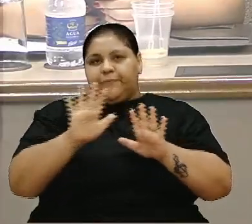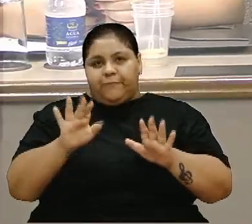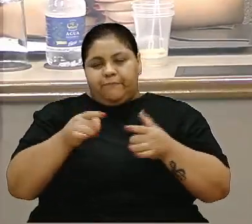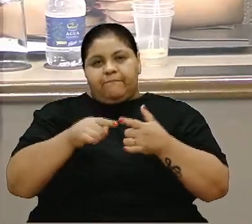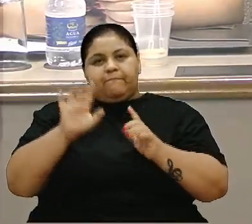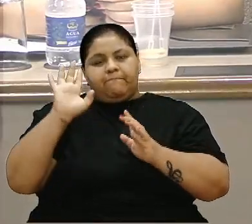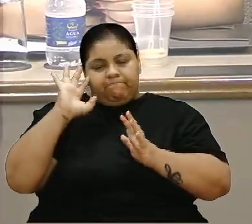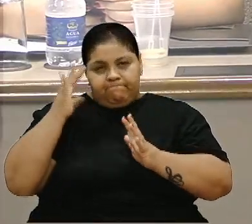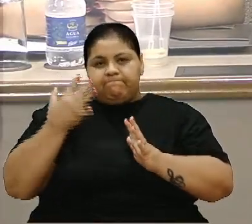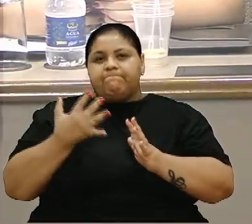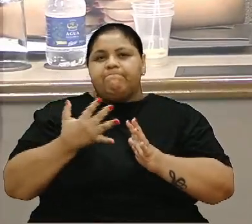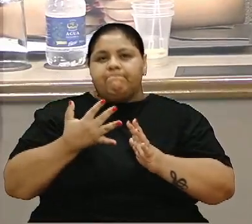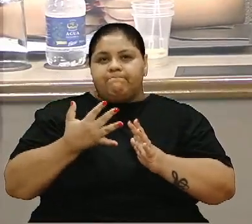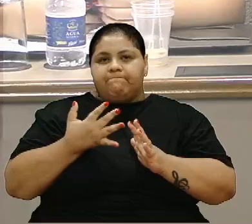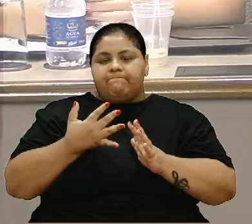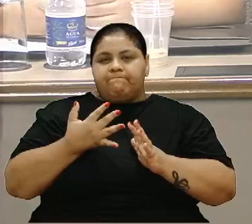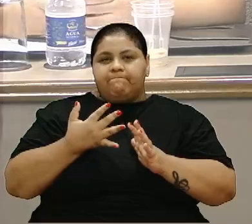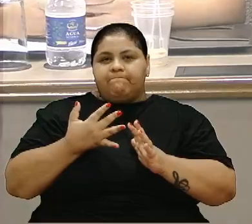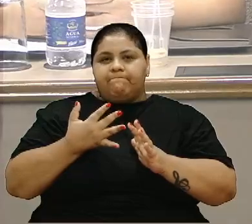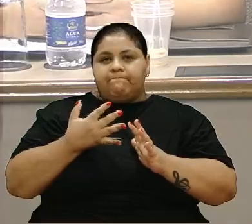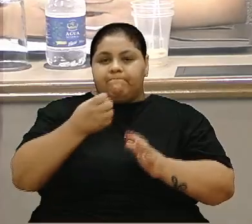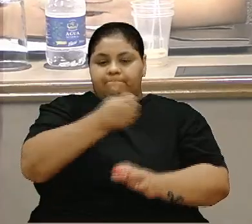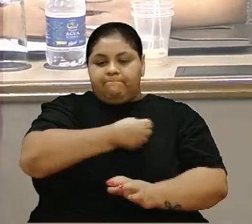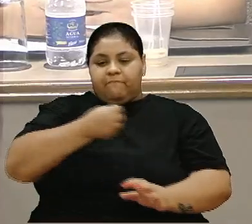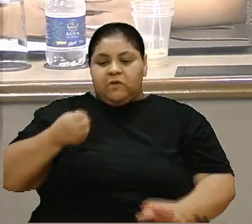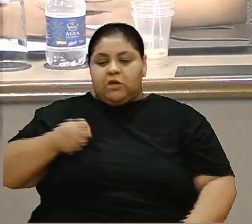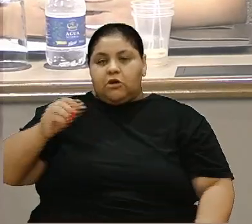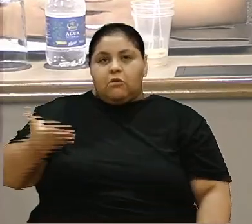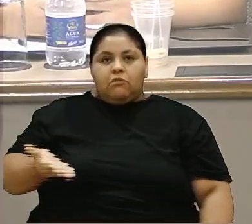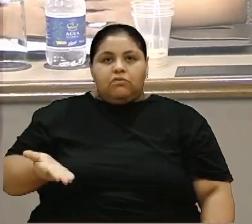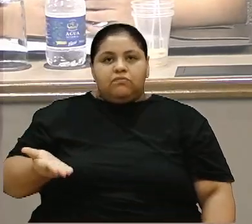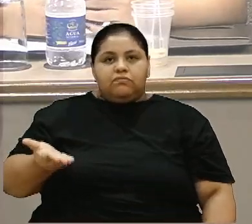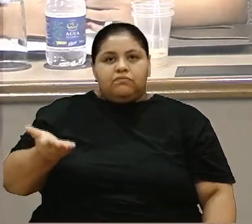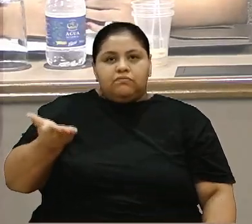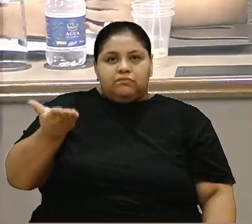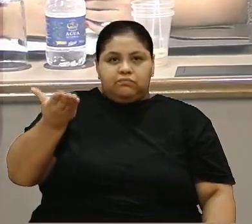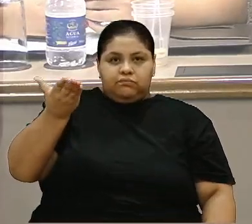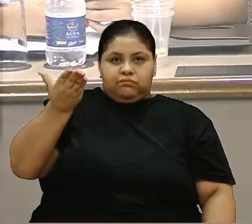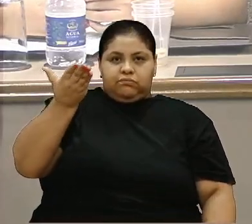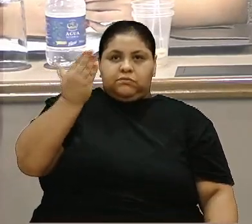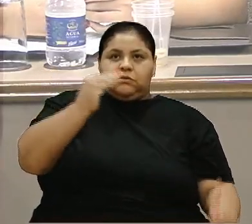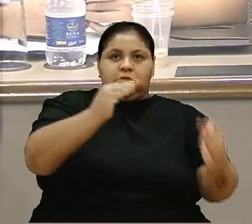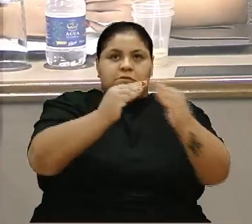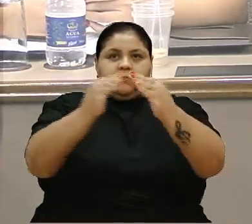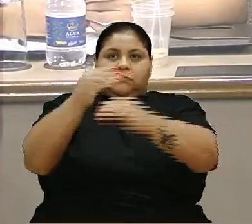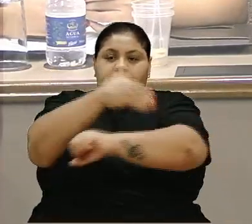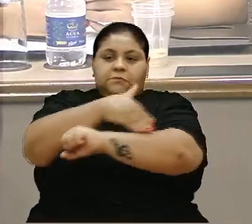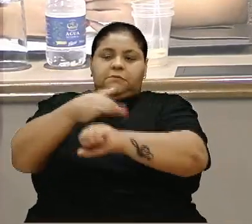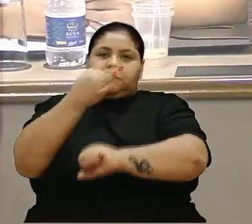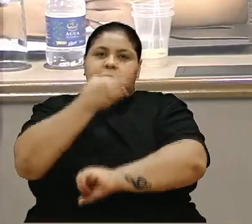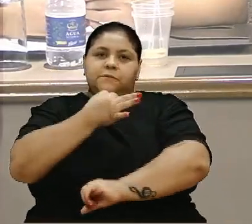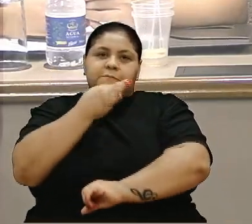ocorreu essa elevada número de pessoas moradoras de rua aqui na nossa cidade.